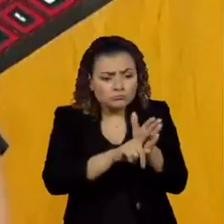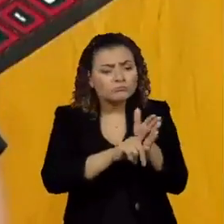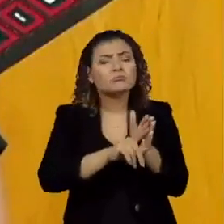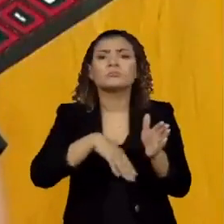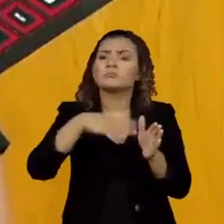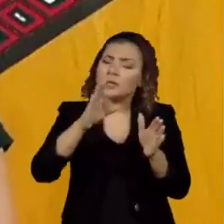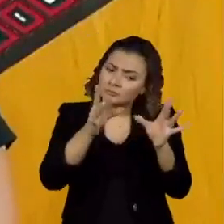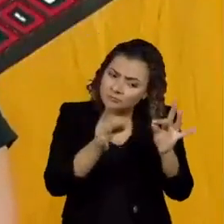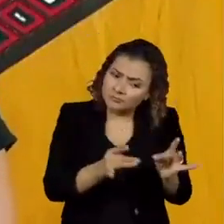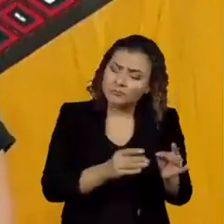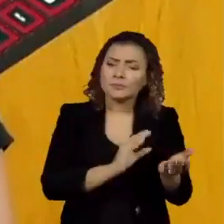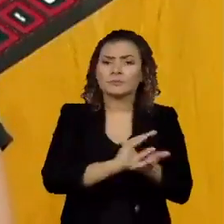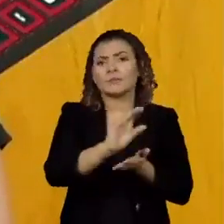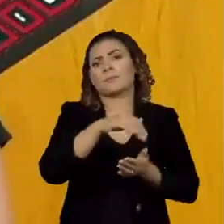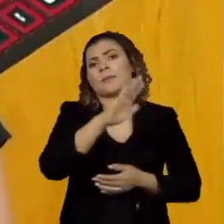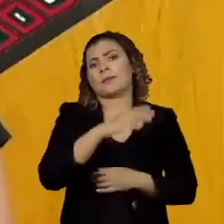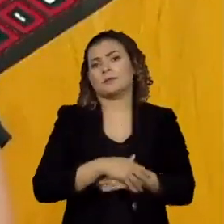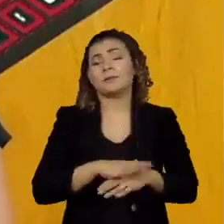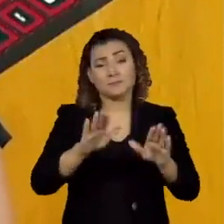também, Semanhá,